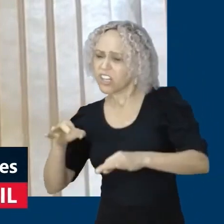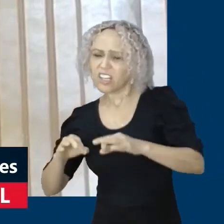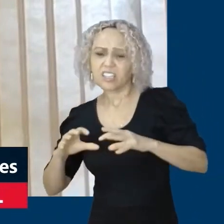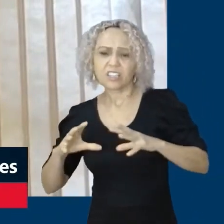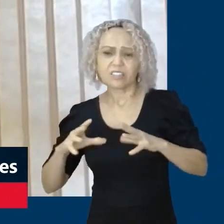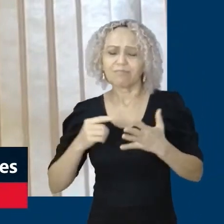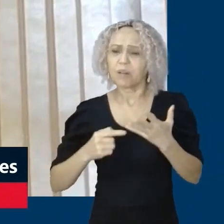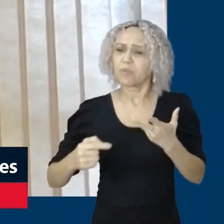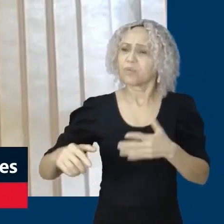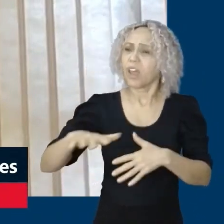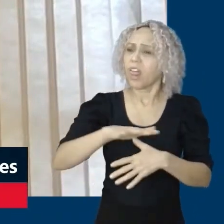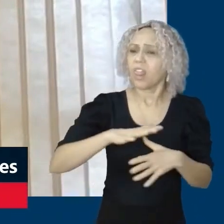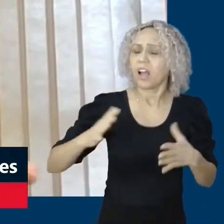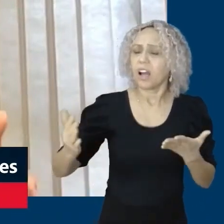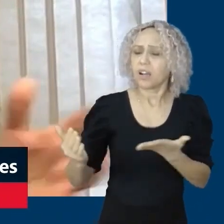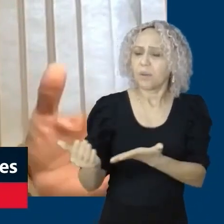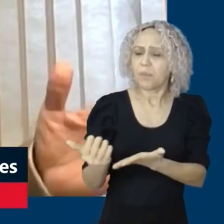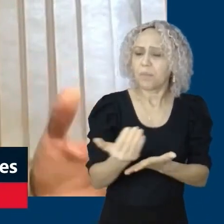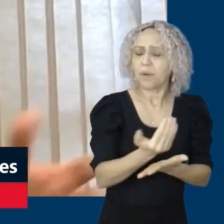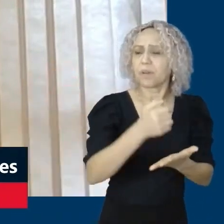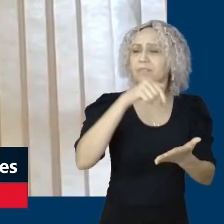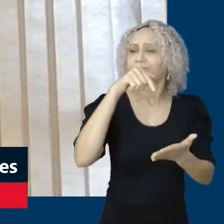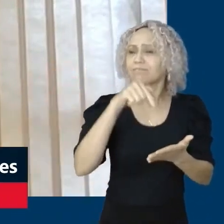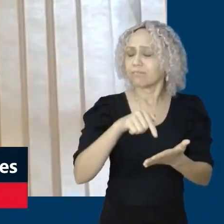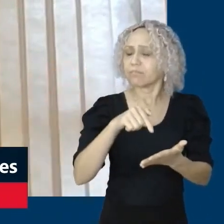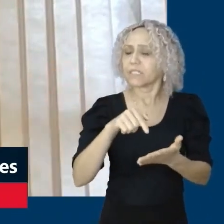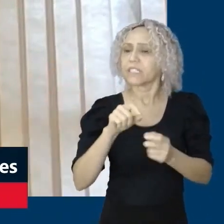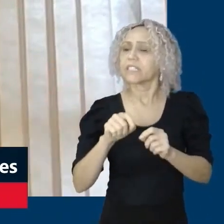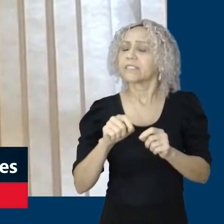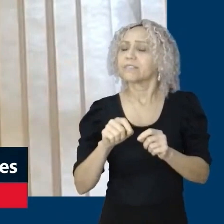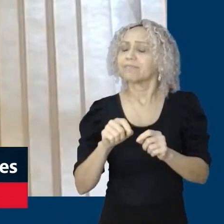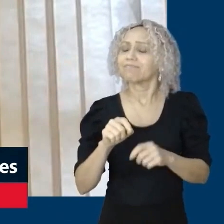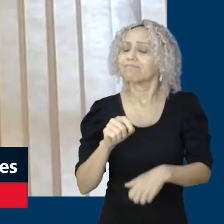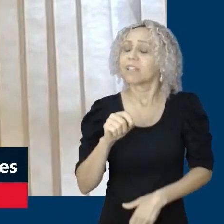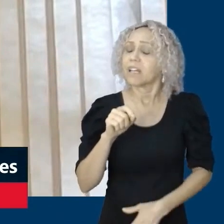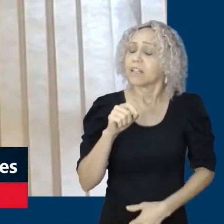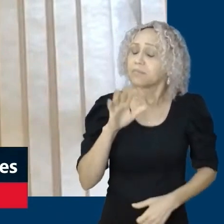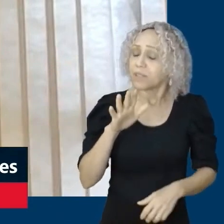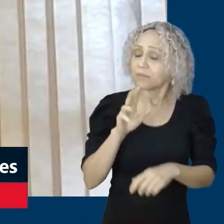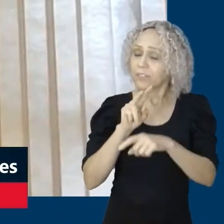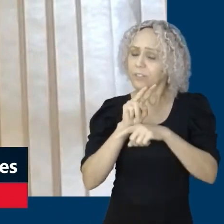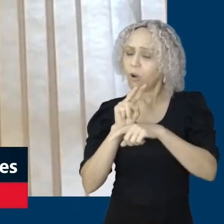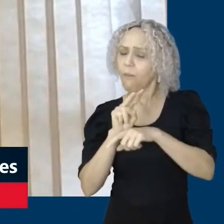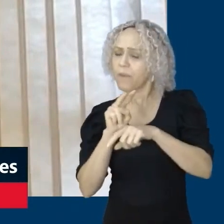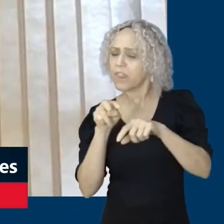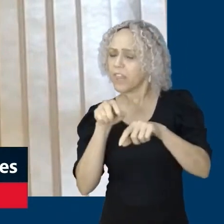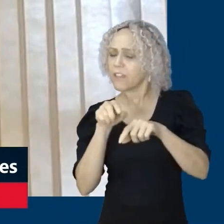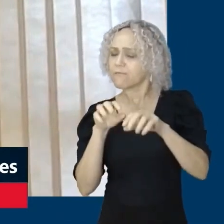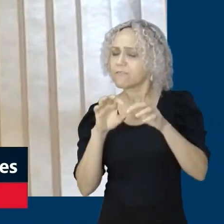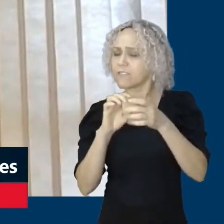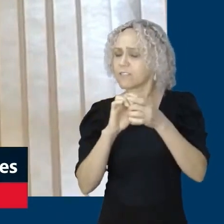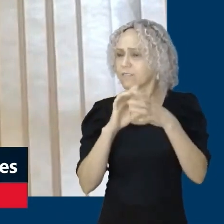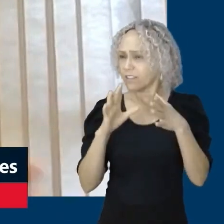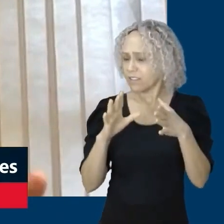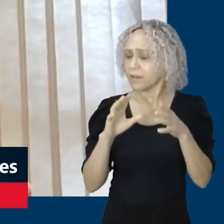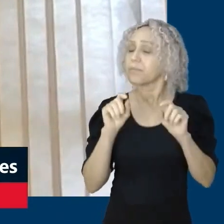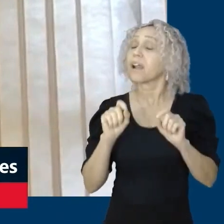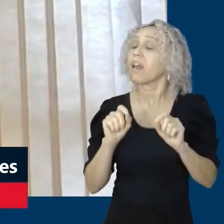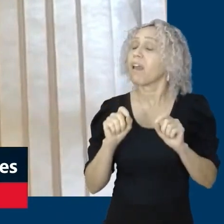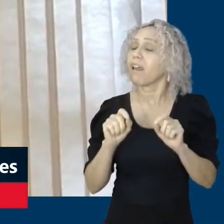que episódios como o que aconteceram após a eleição do ano